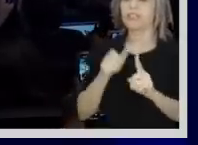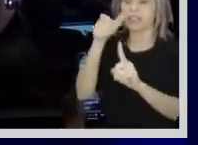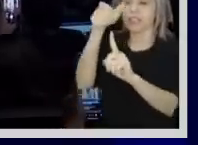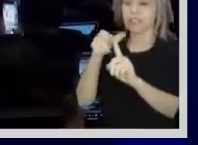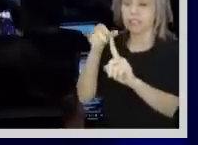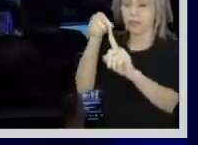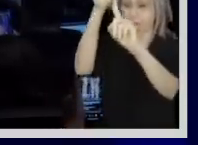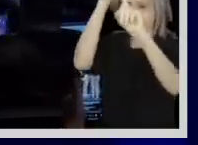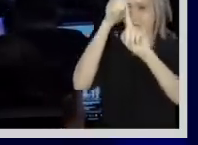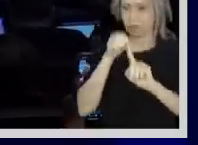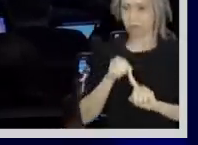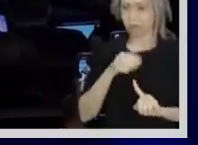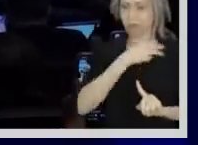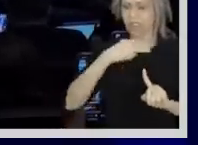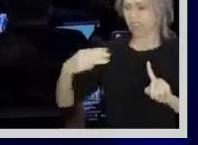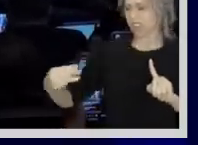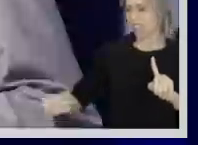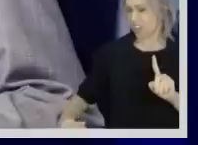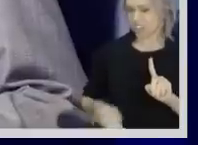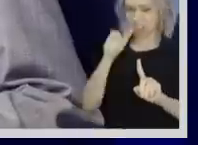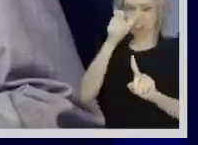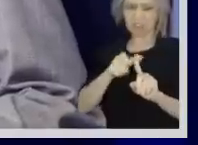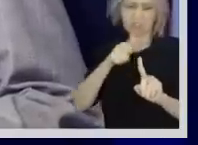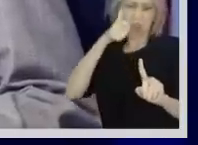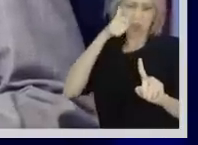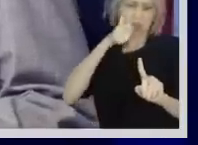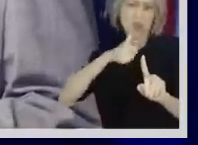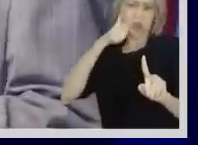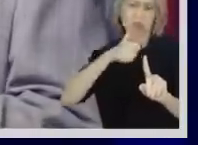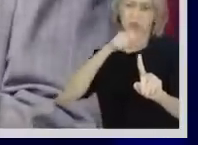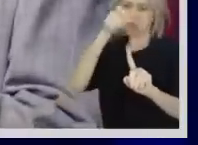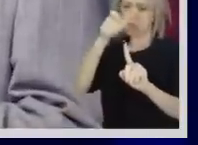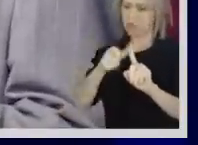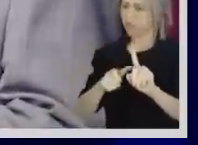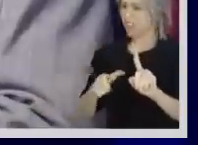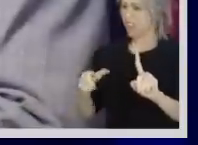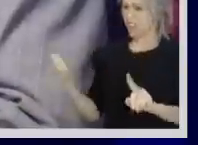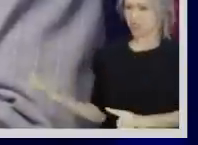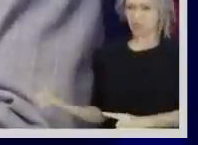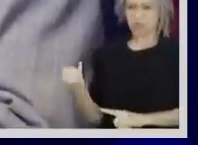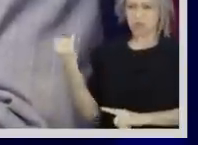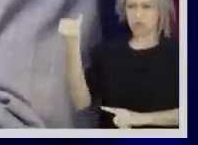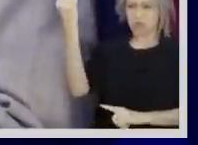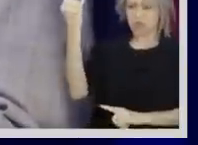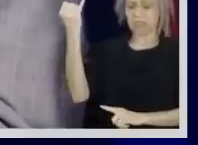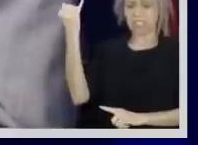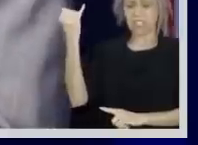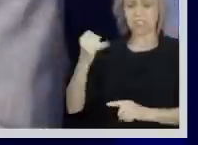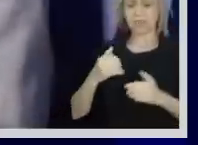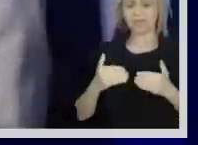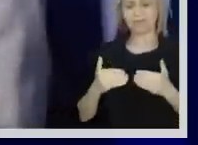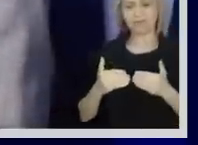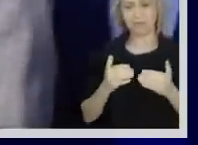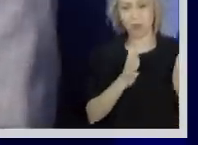ser ministro das cidades, que é um importante ministério. A gente pode falar mais sobre esse ministério já. A gente tem o Renan Filho, que é filho